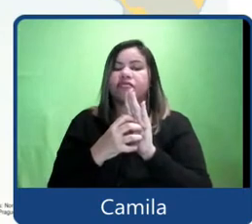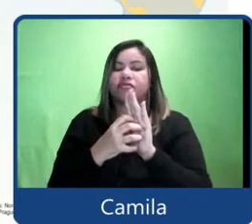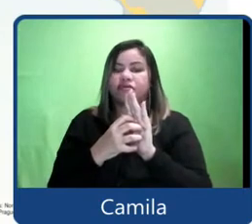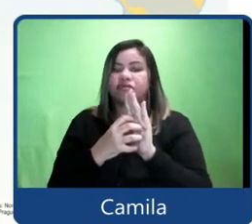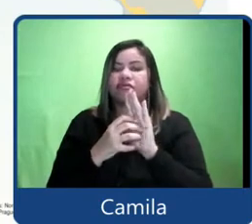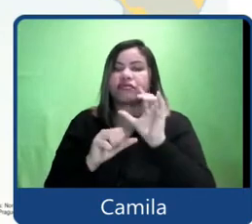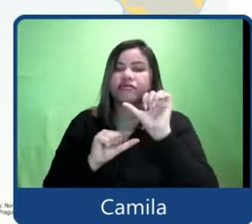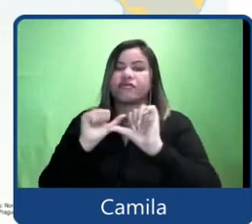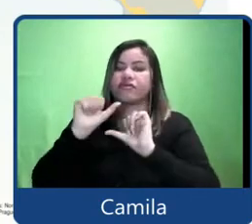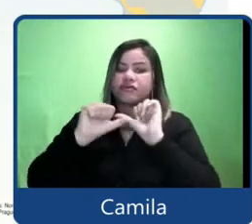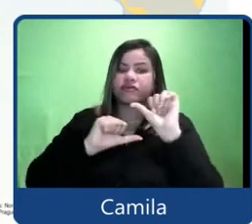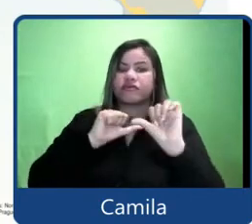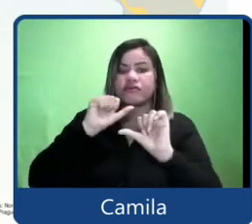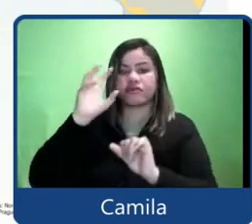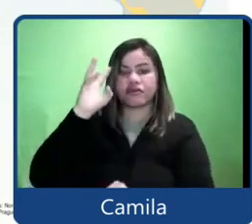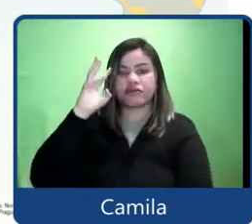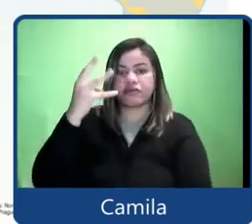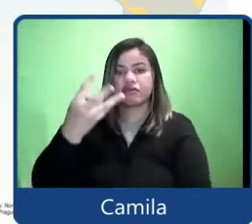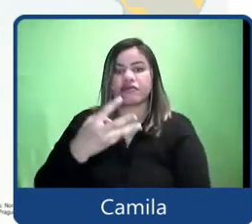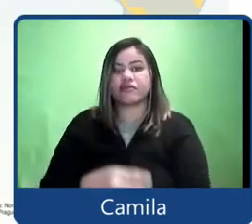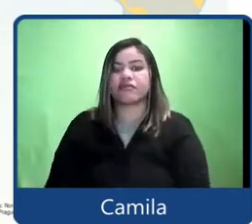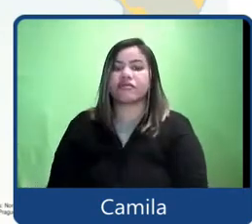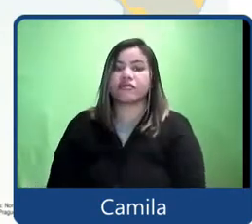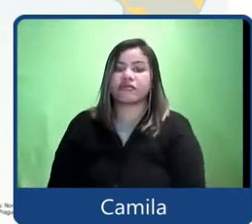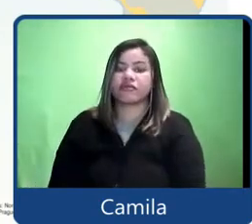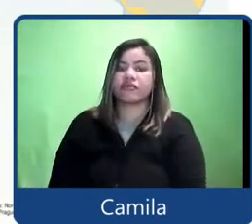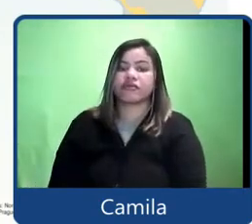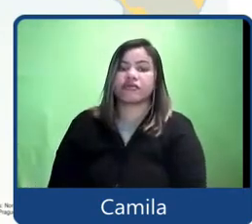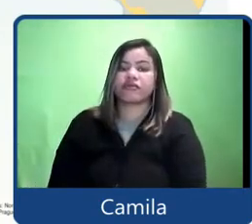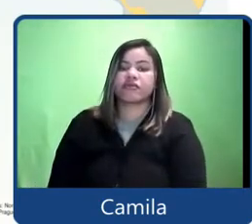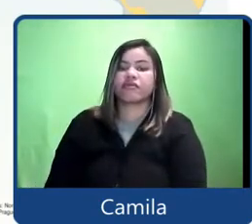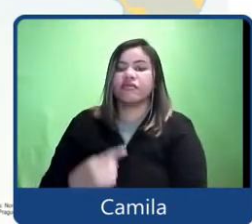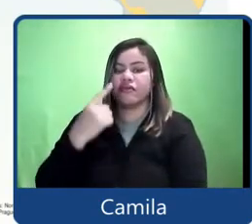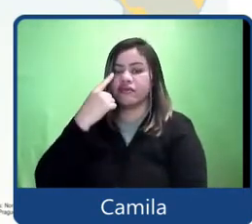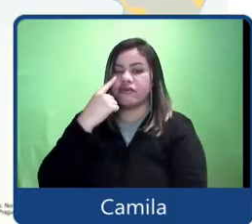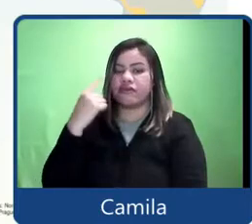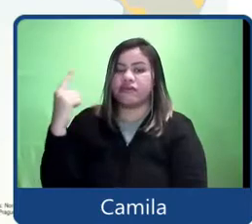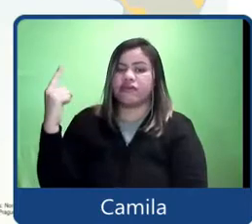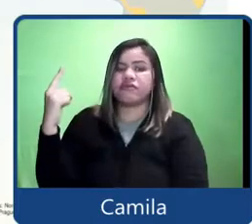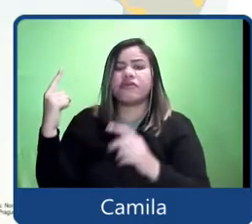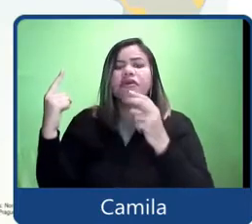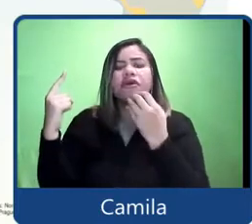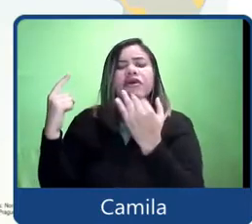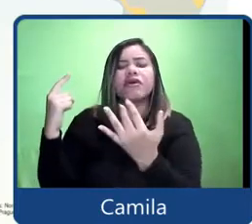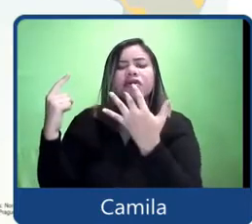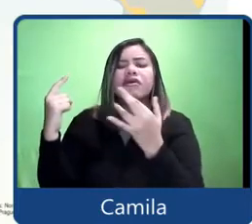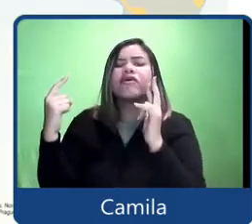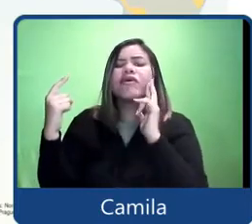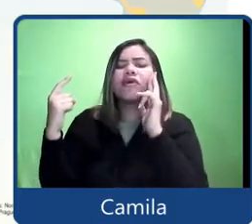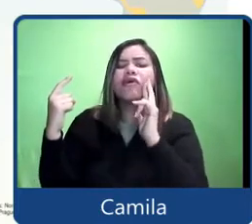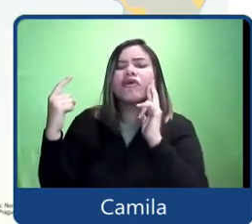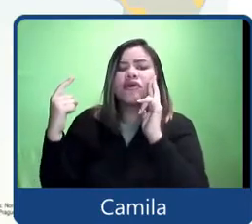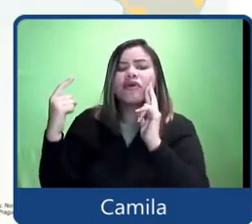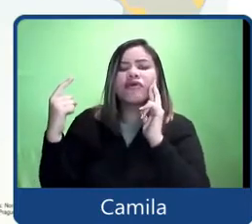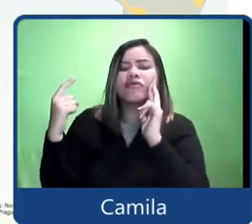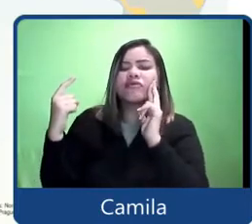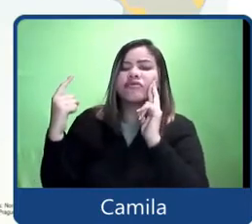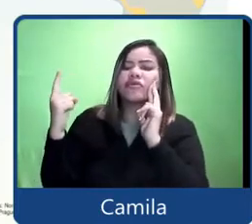mudanças climáticas. Então, essas áreas que estão em rosa, não sei se vocês conseguem enxergar bem, mas, por exemplo, aqui